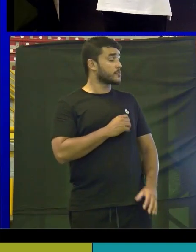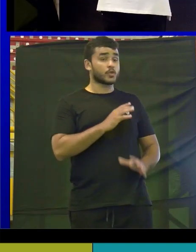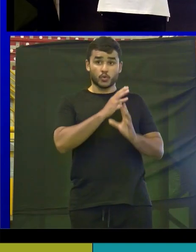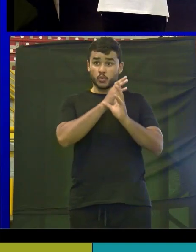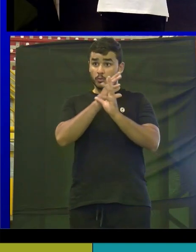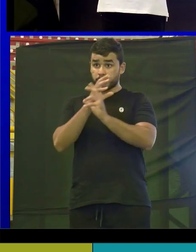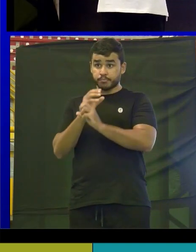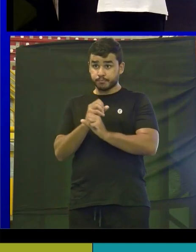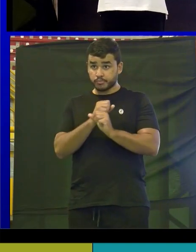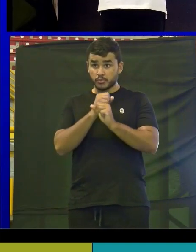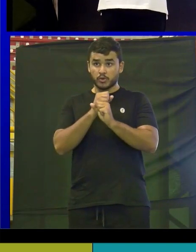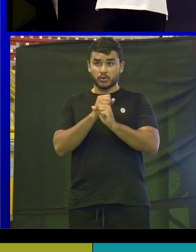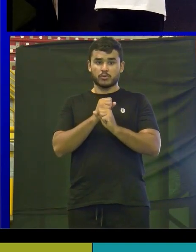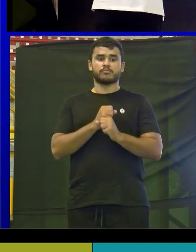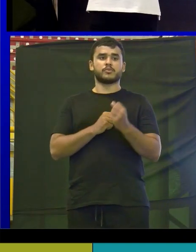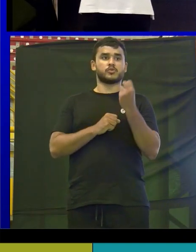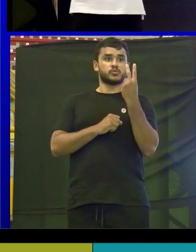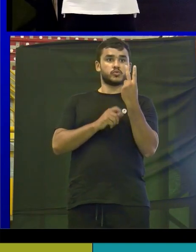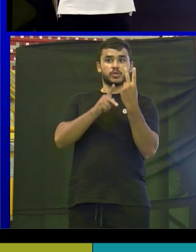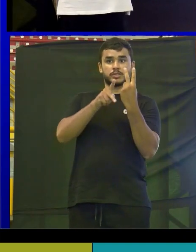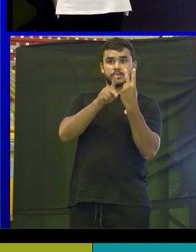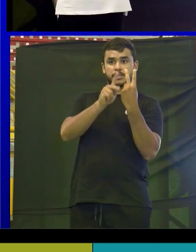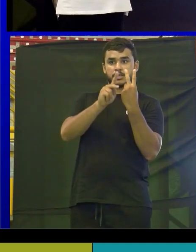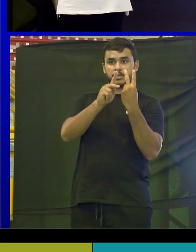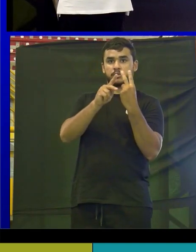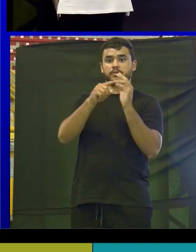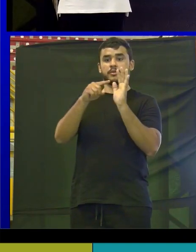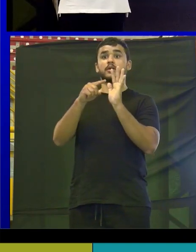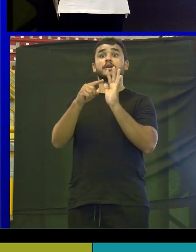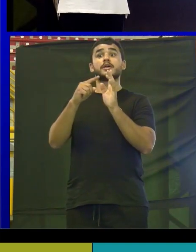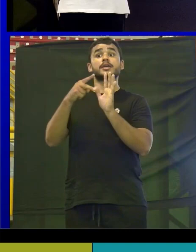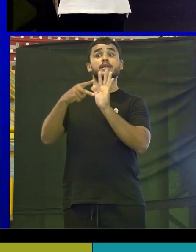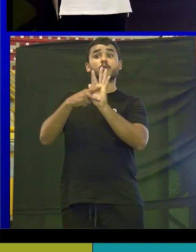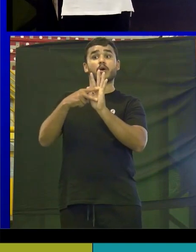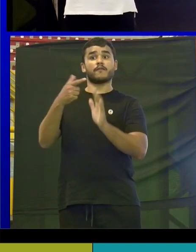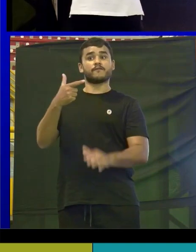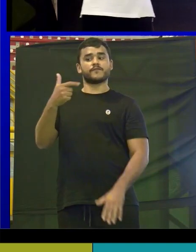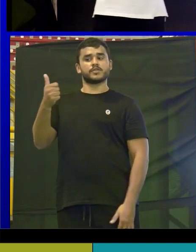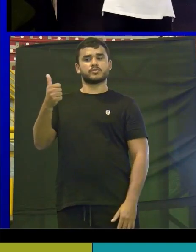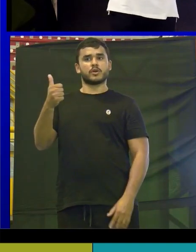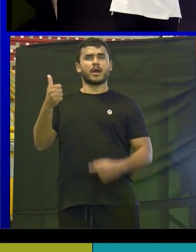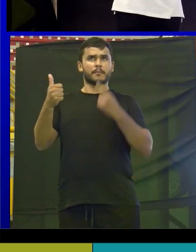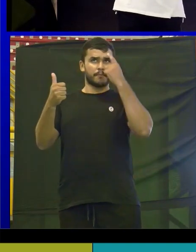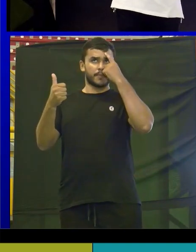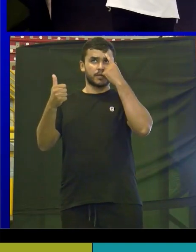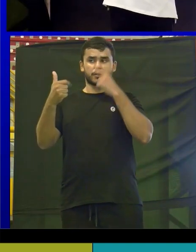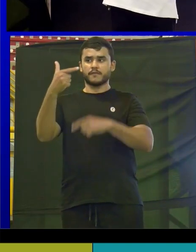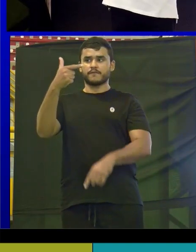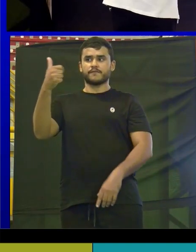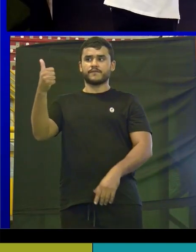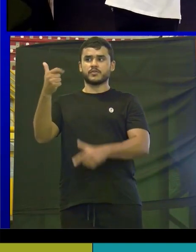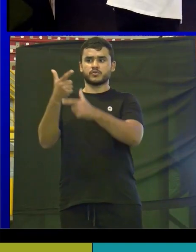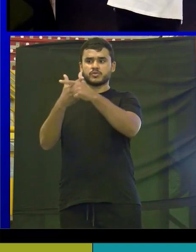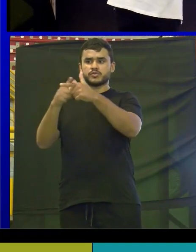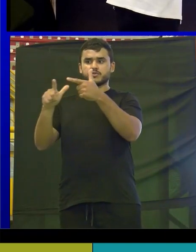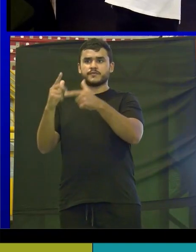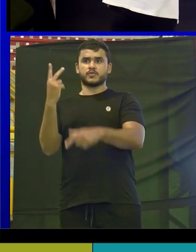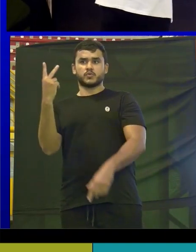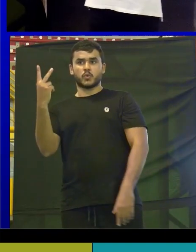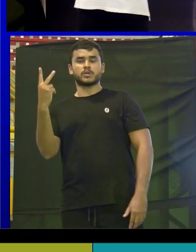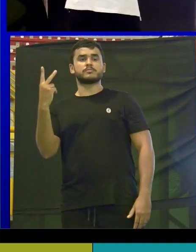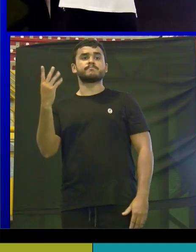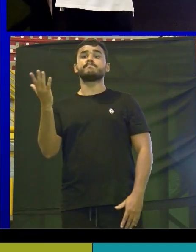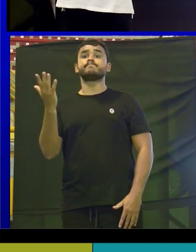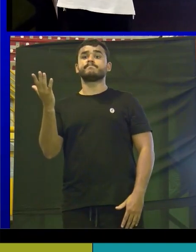somando. Pessoal, deixa eu só dizer uma coisa, tá? Essa questão de que, tá bom? Mas isso daí é só para a